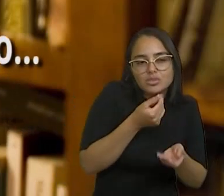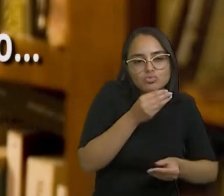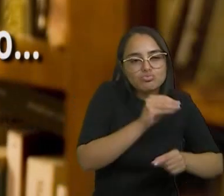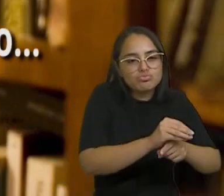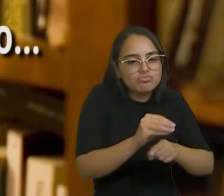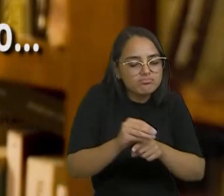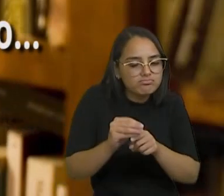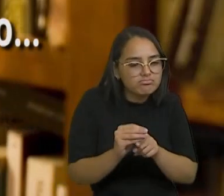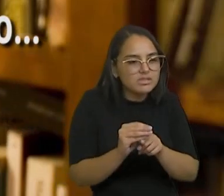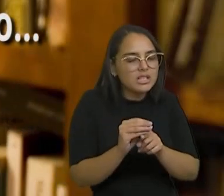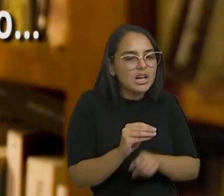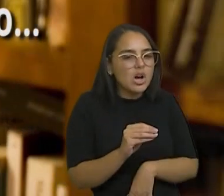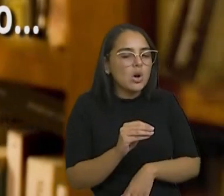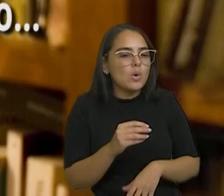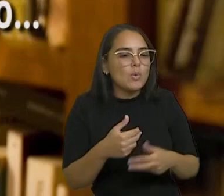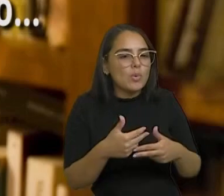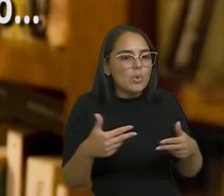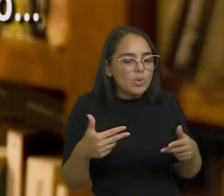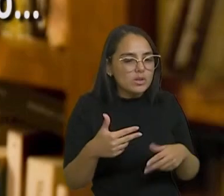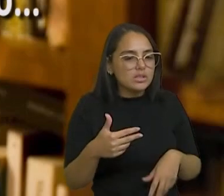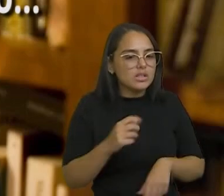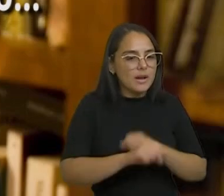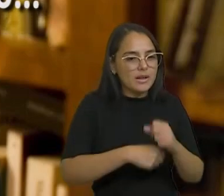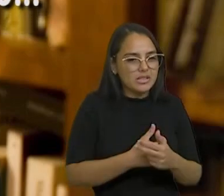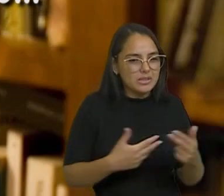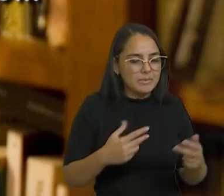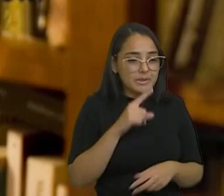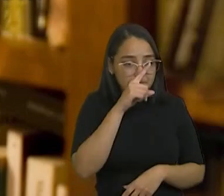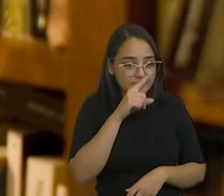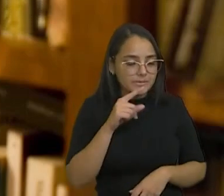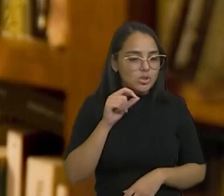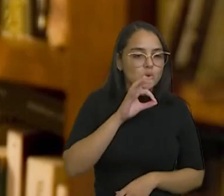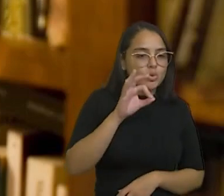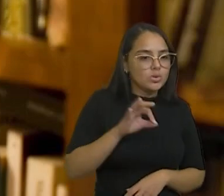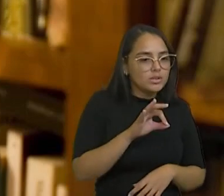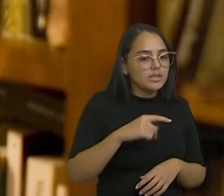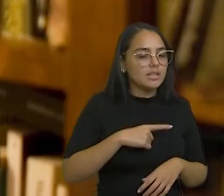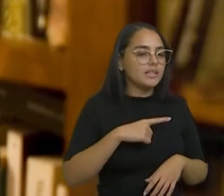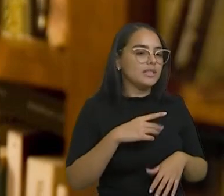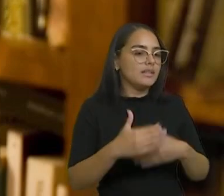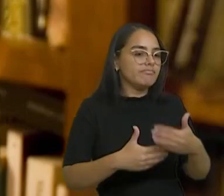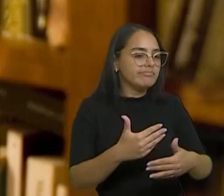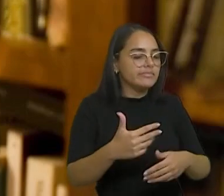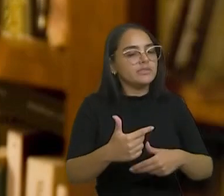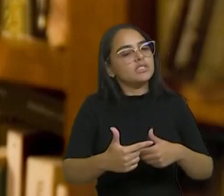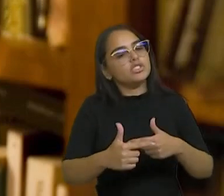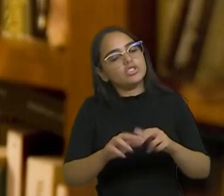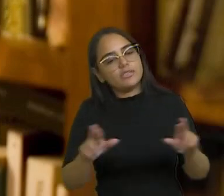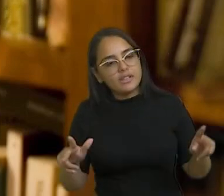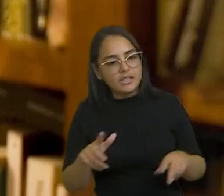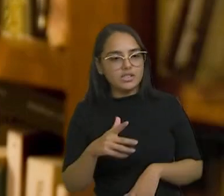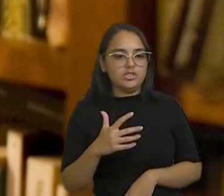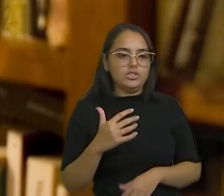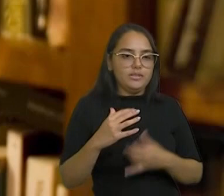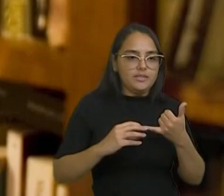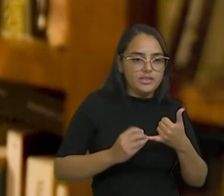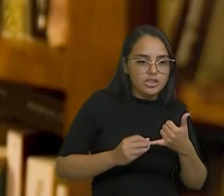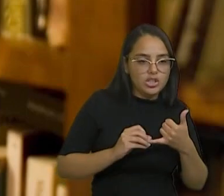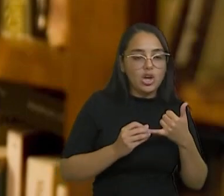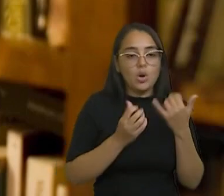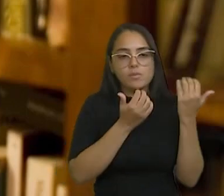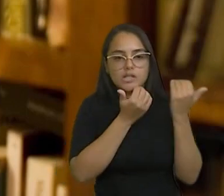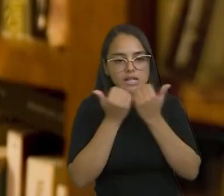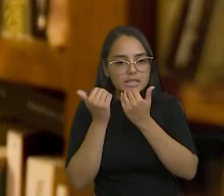com as pragas não podem faltar. Os ciclos se diferenciam. Feijão, milho, maxixe, melancia, vem mais